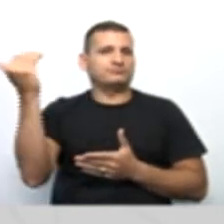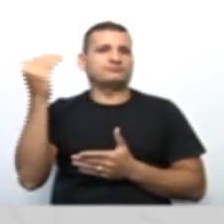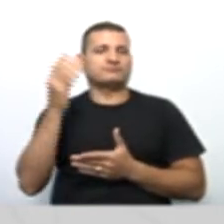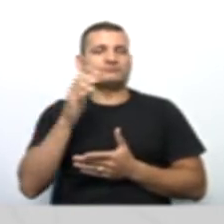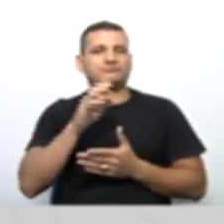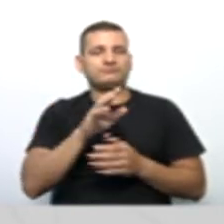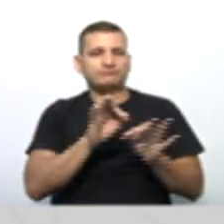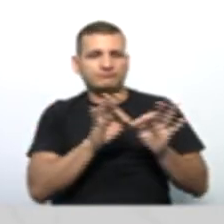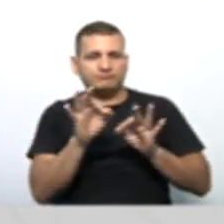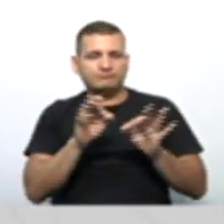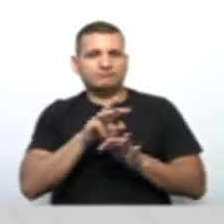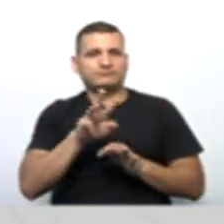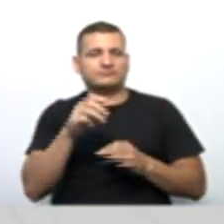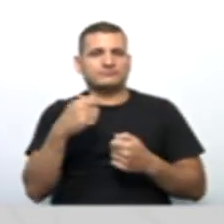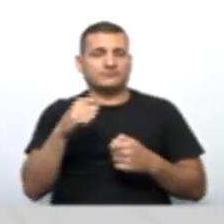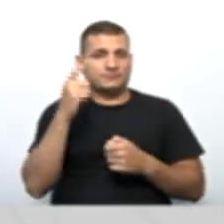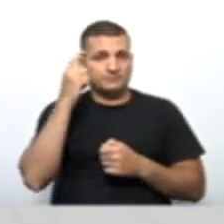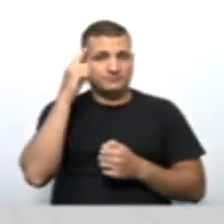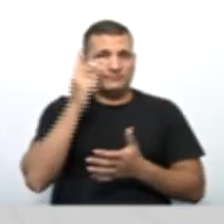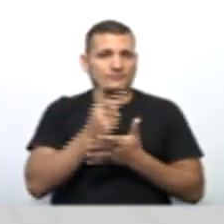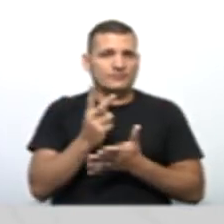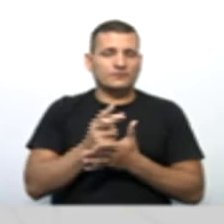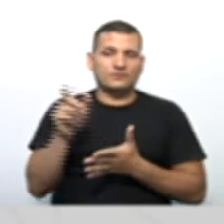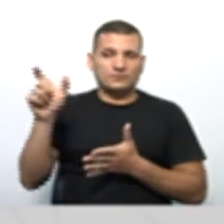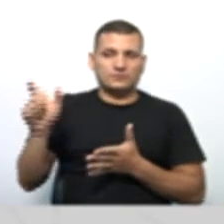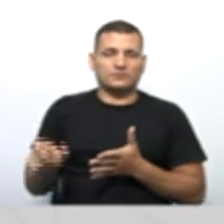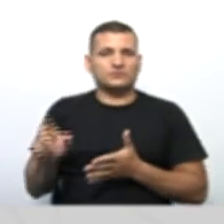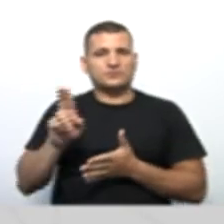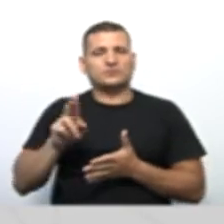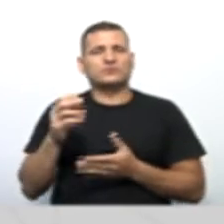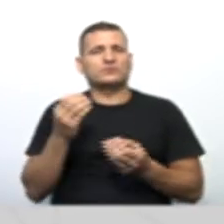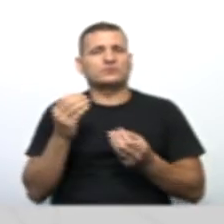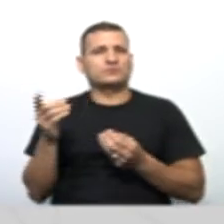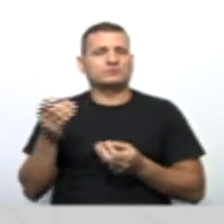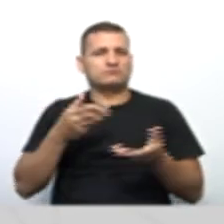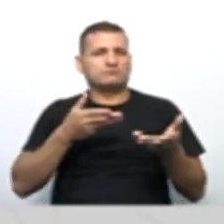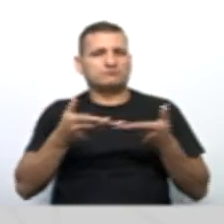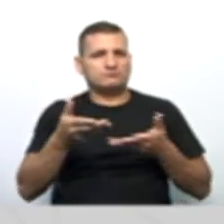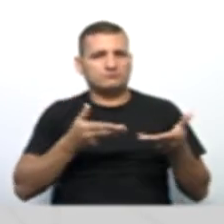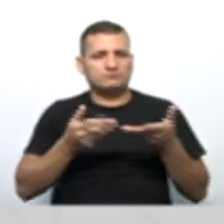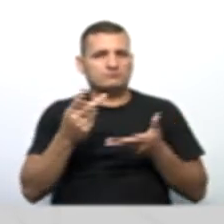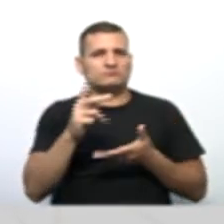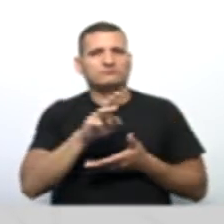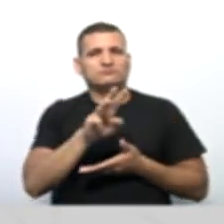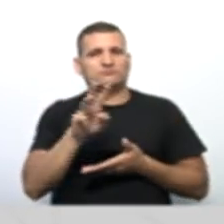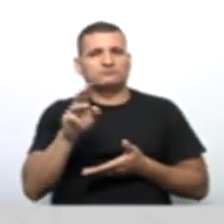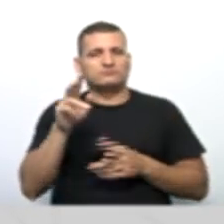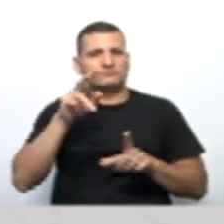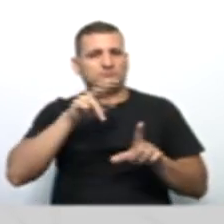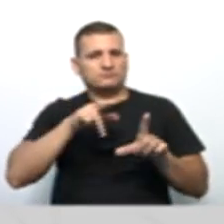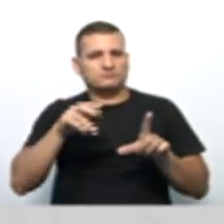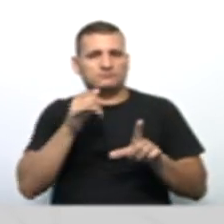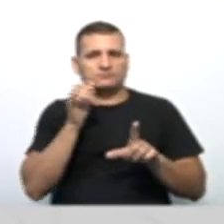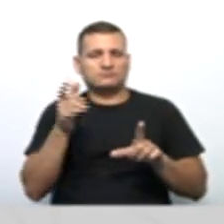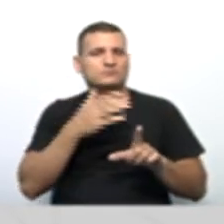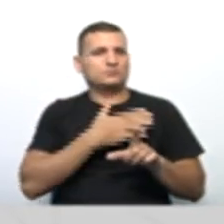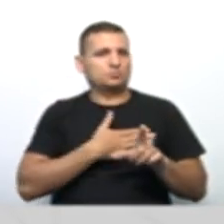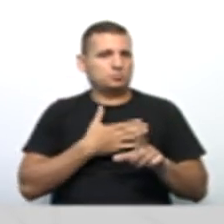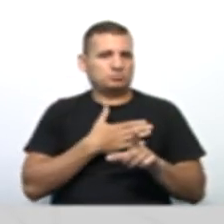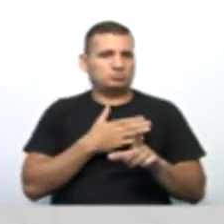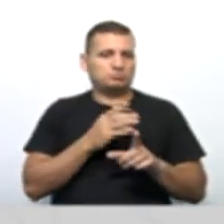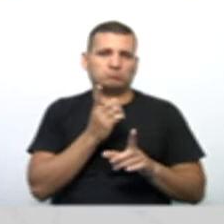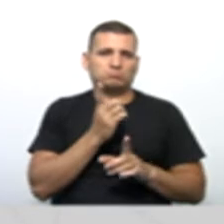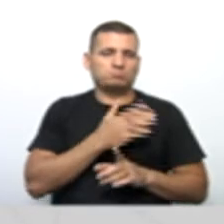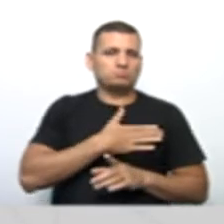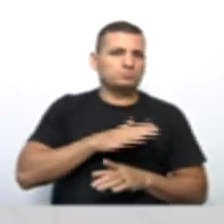usuário tem que pensar em como é que ele vai interagir com o site como é que ele vai ler se ele vai gostar se não vai